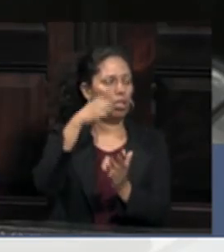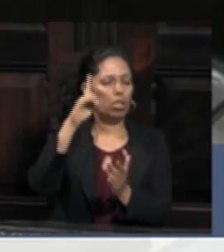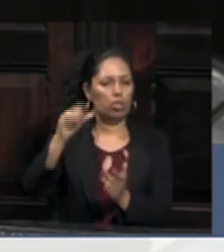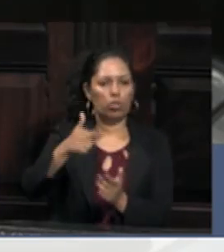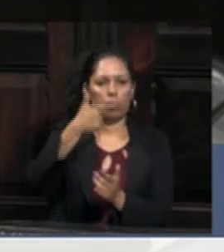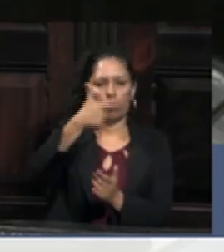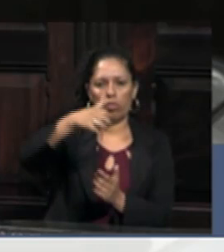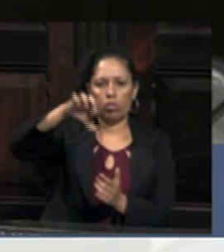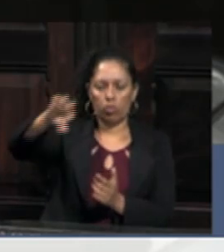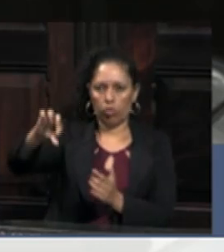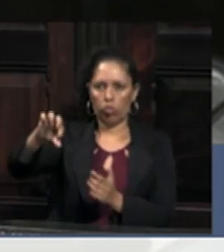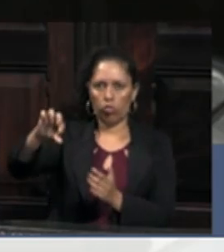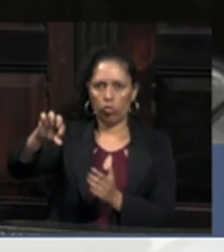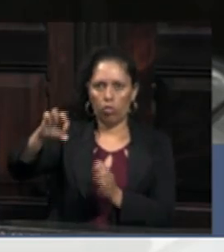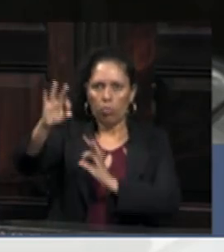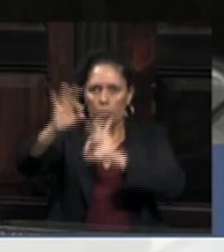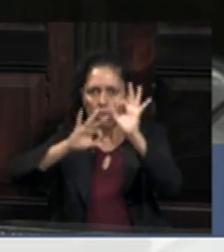emenda.